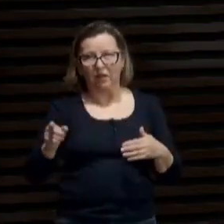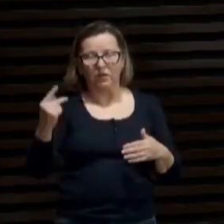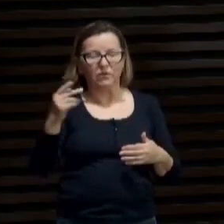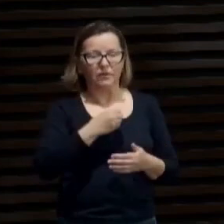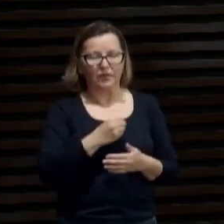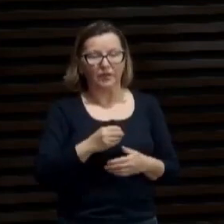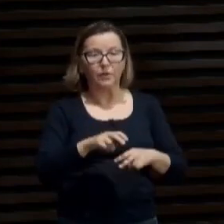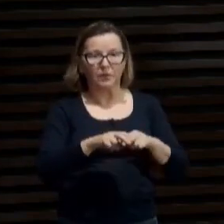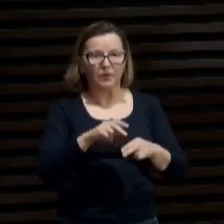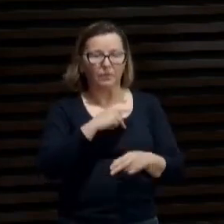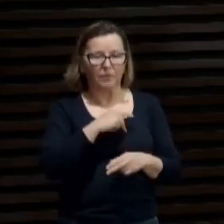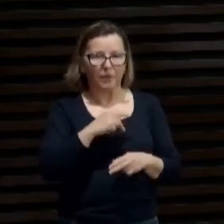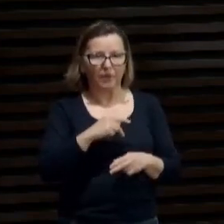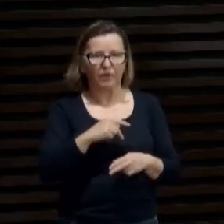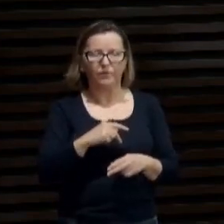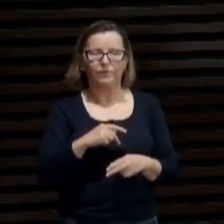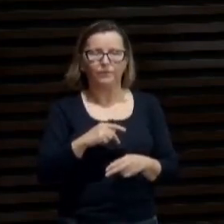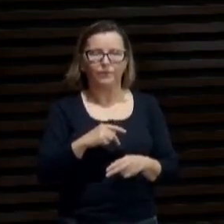exemplo aqui: aquilo que